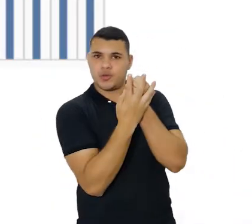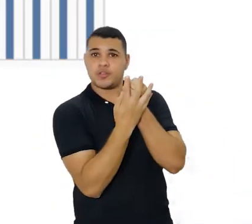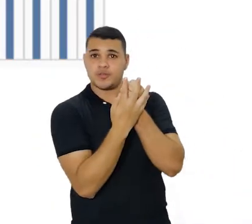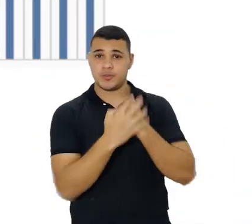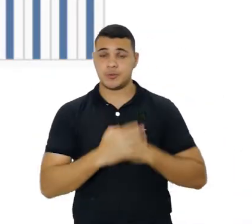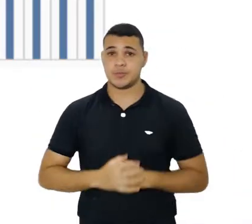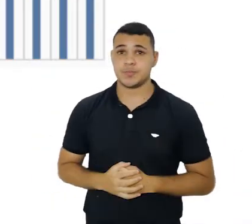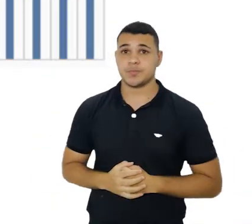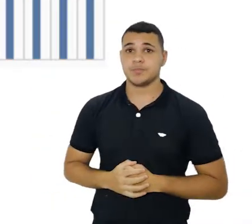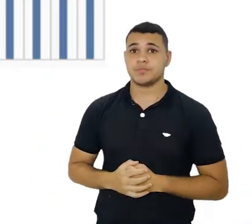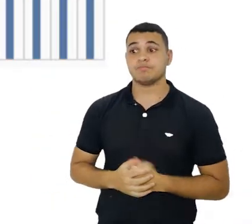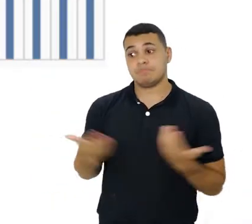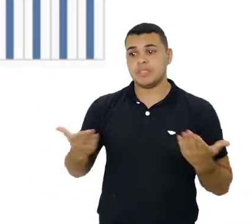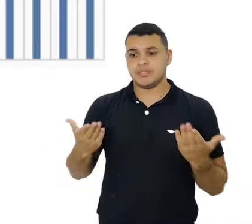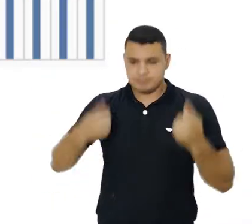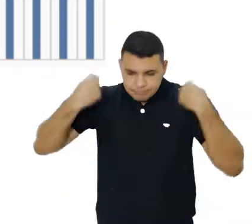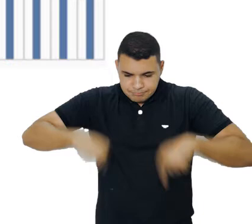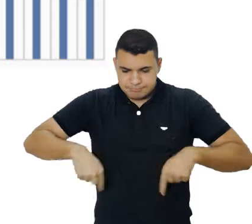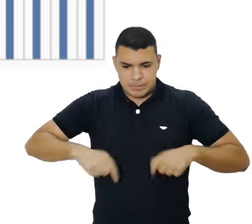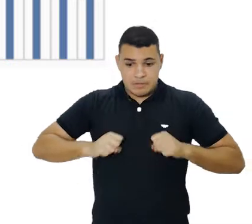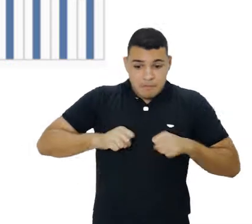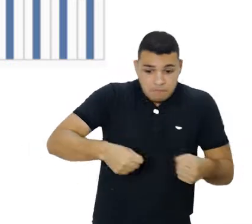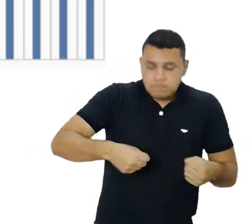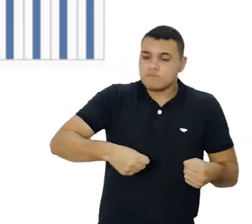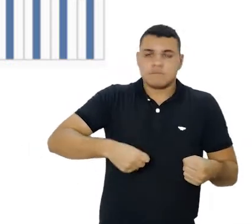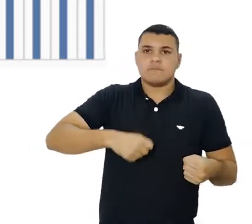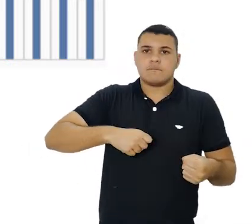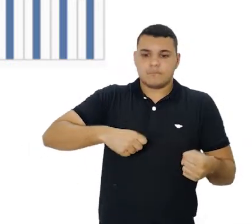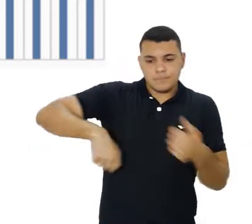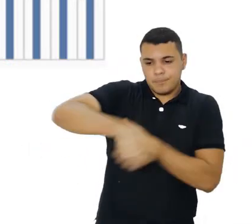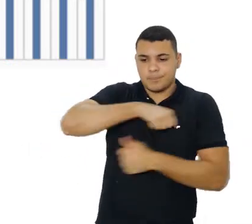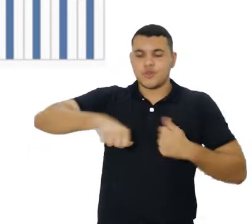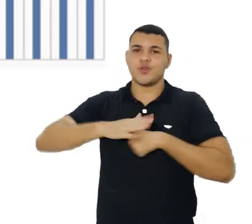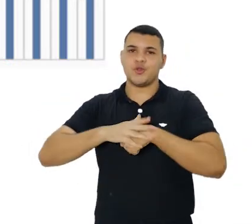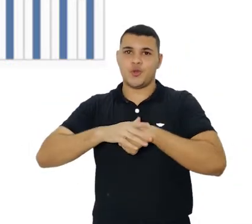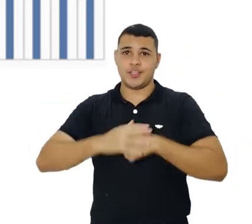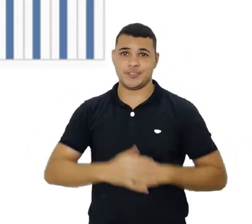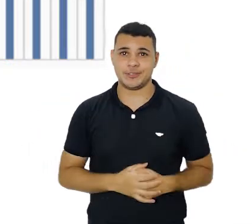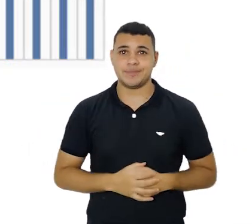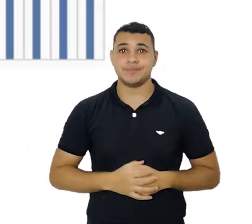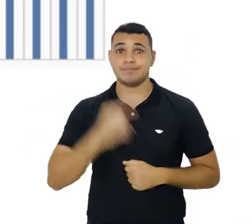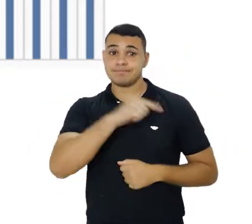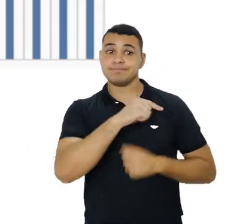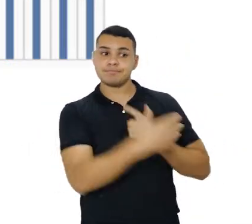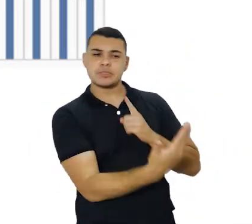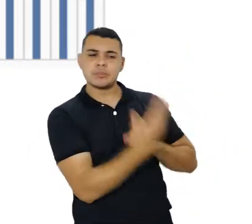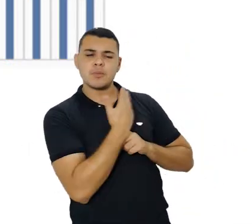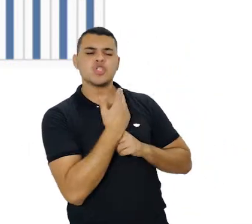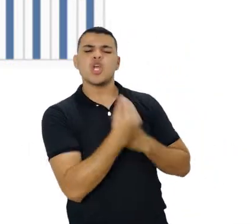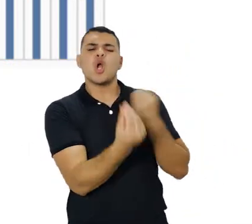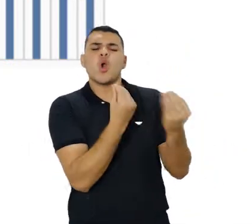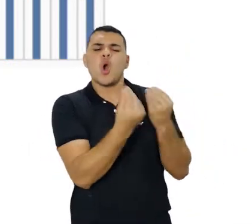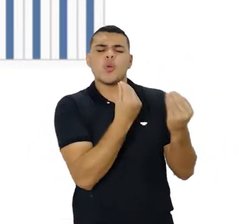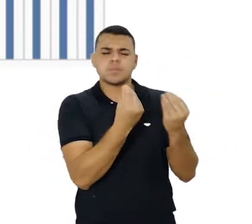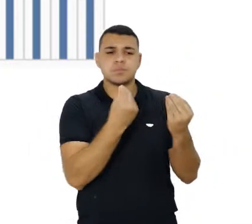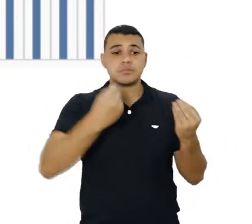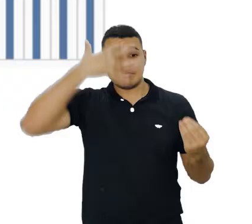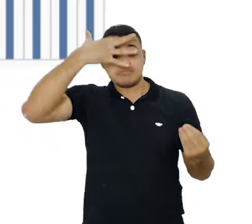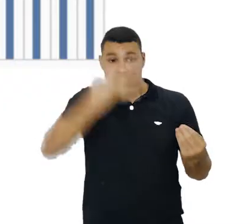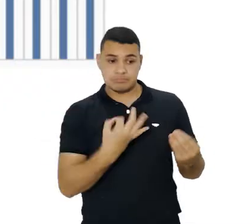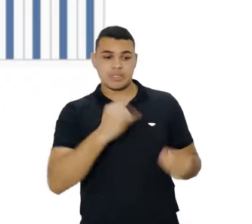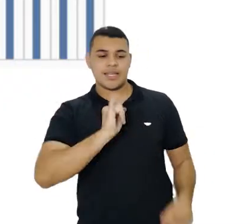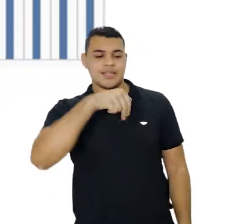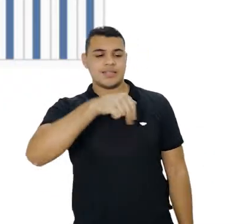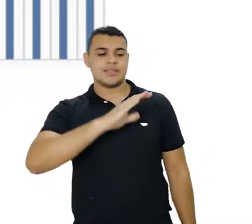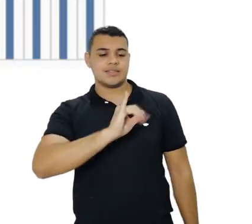foram infectados e adoeceram. Tá? Então, isso nos remete, né, ao conceito de